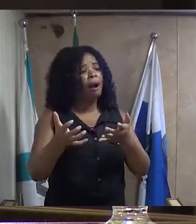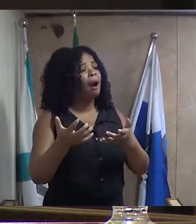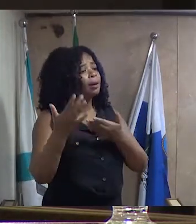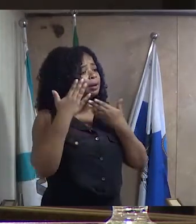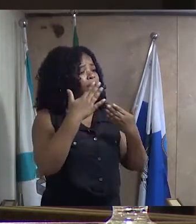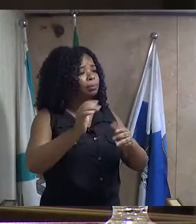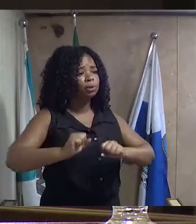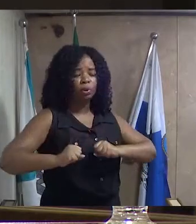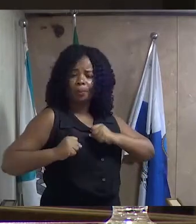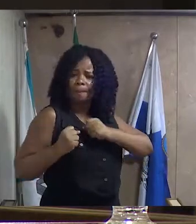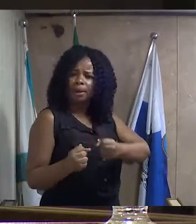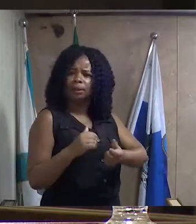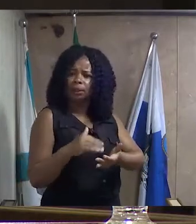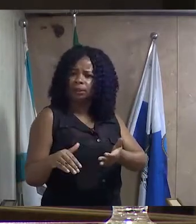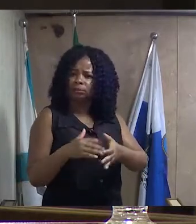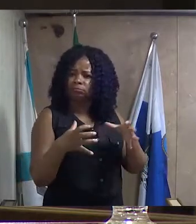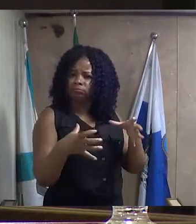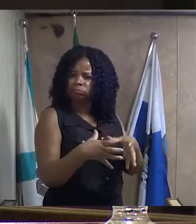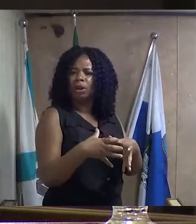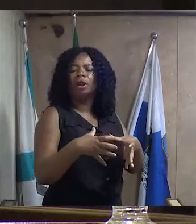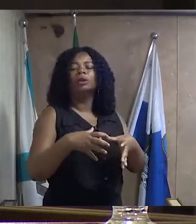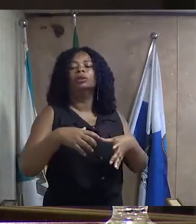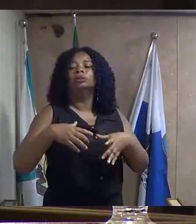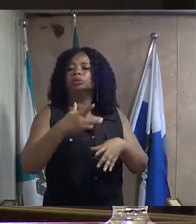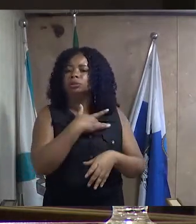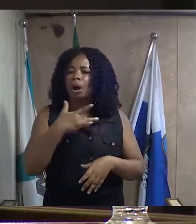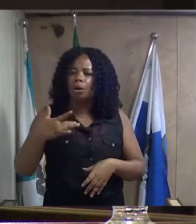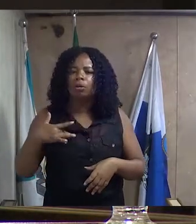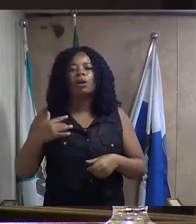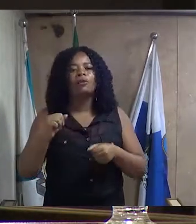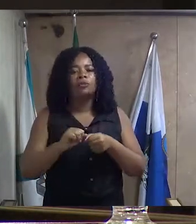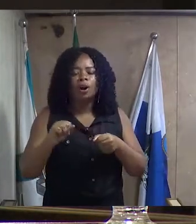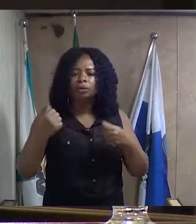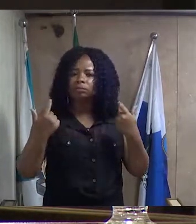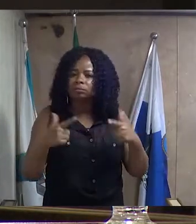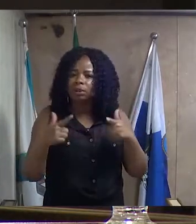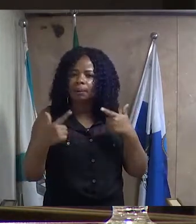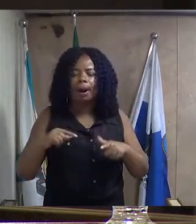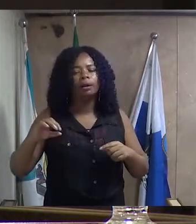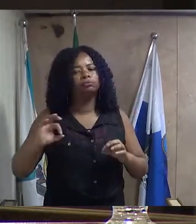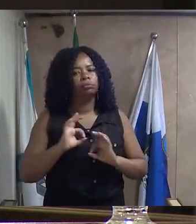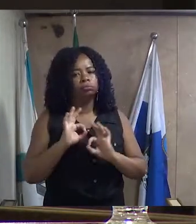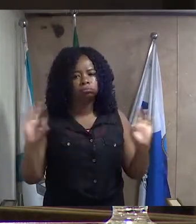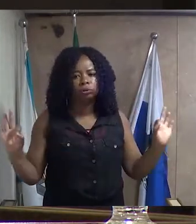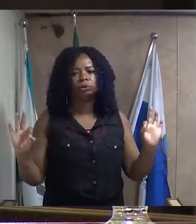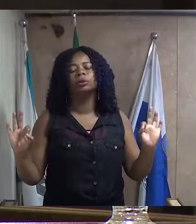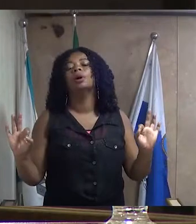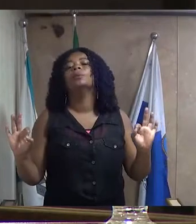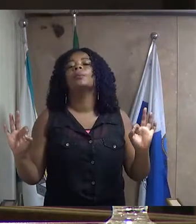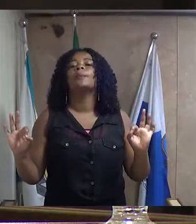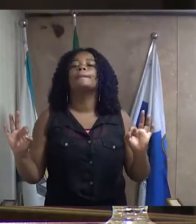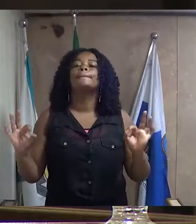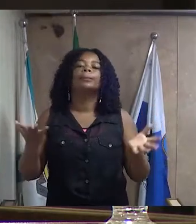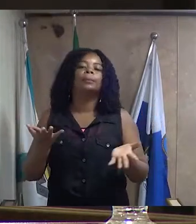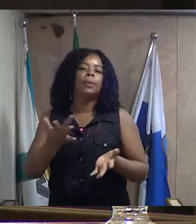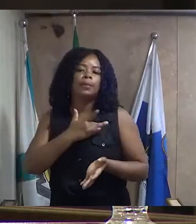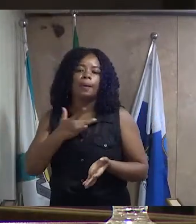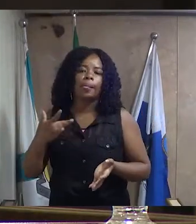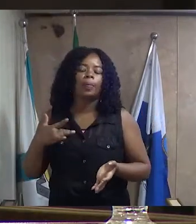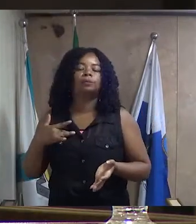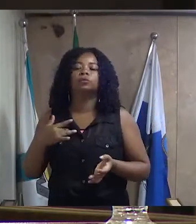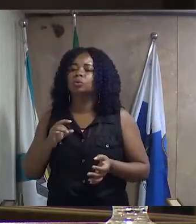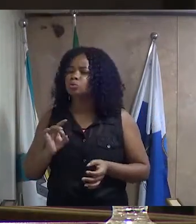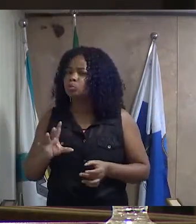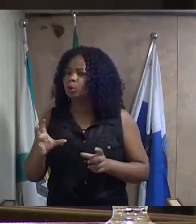Secretaria de Saúde, que a gente vê que faz um trabalho excepcional em Caxias. Não só nesse caso da Covid, mas em toda a área da